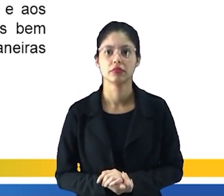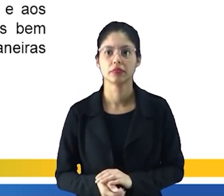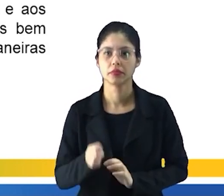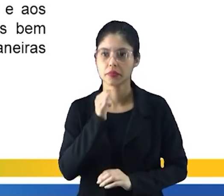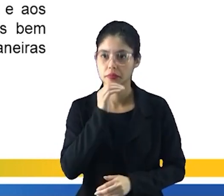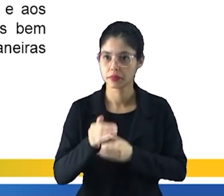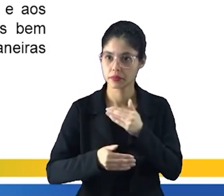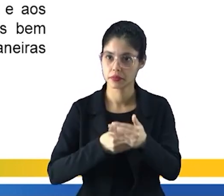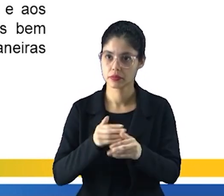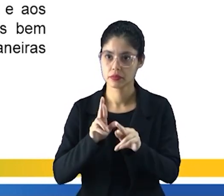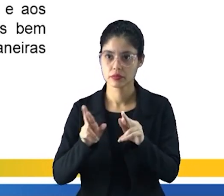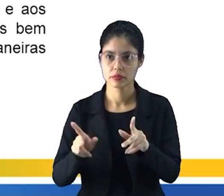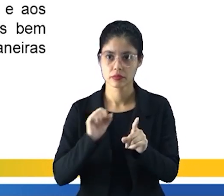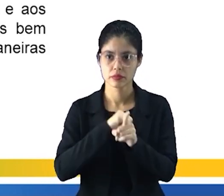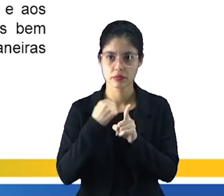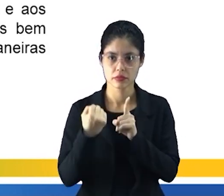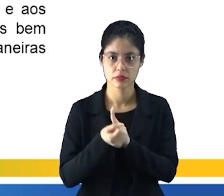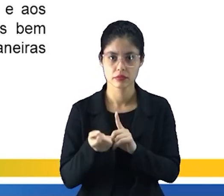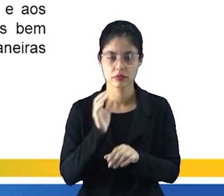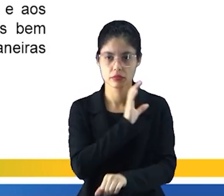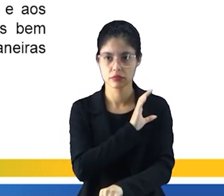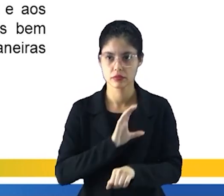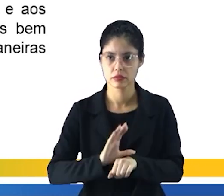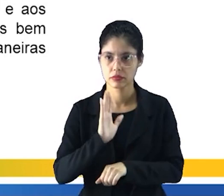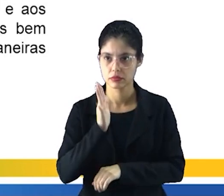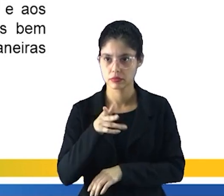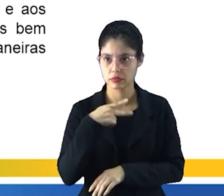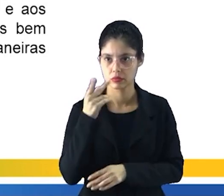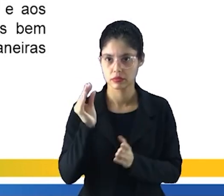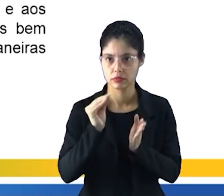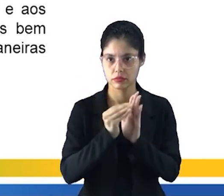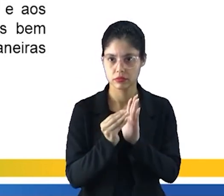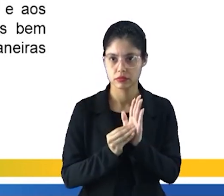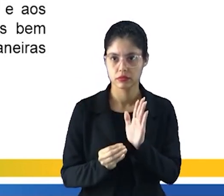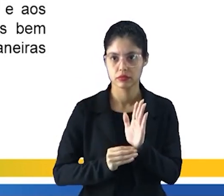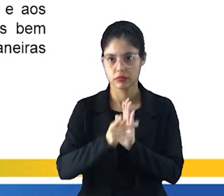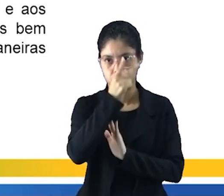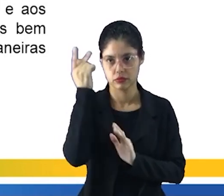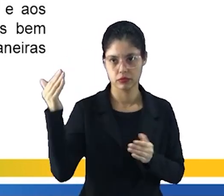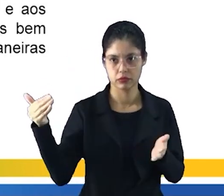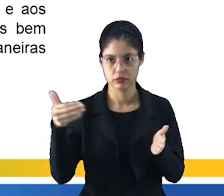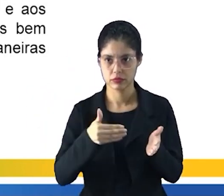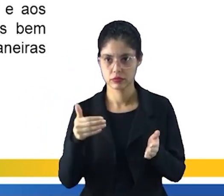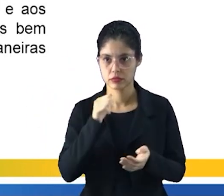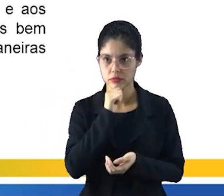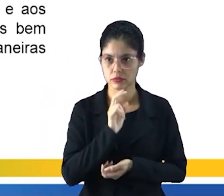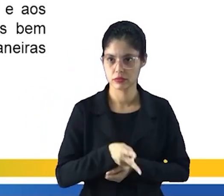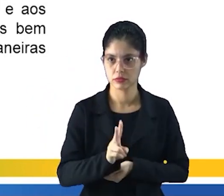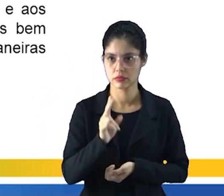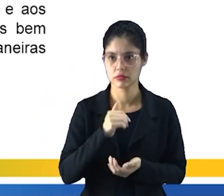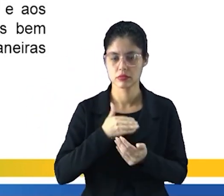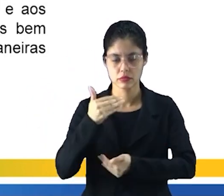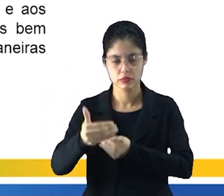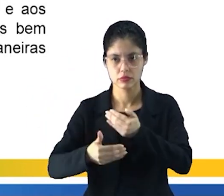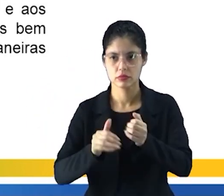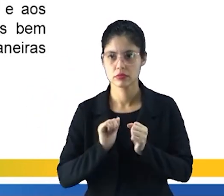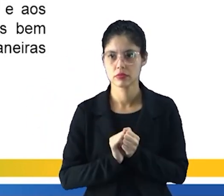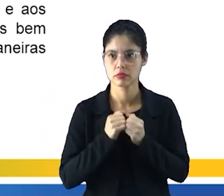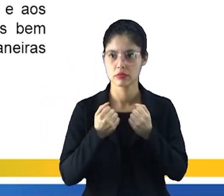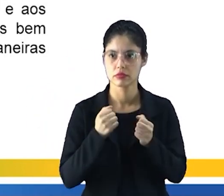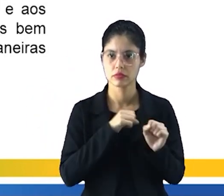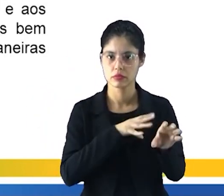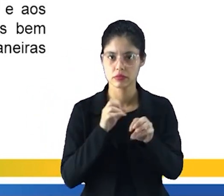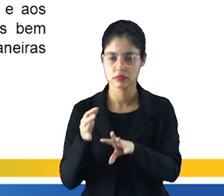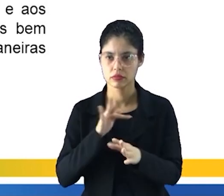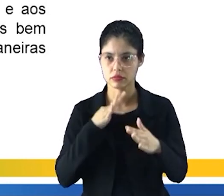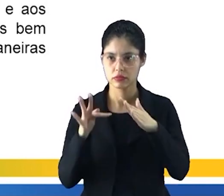Ela é decorrente das diferenças socioculturais, já que o fato de as pessoas terem ou não acesso contínuo e prolongado a